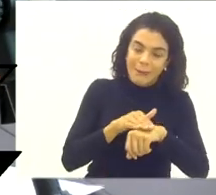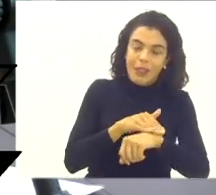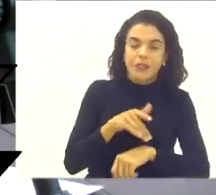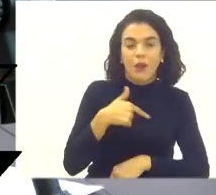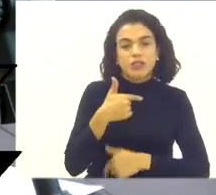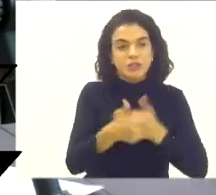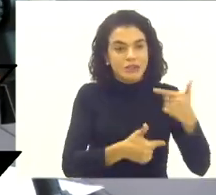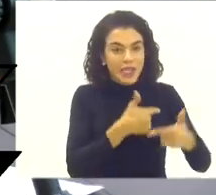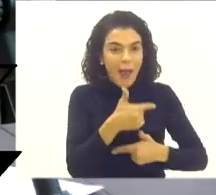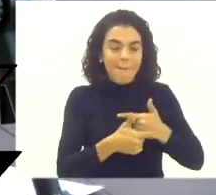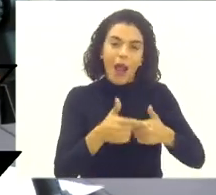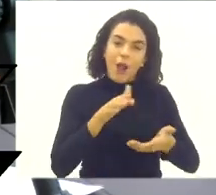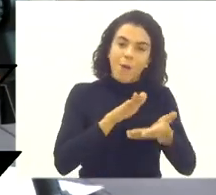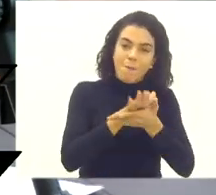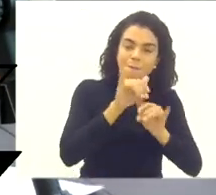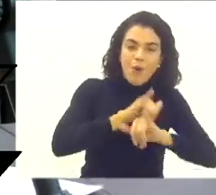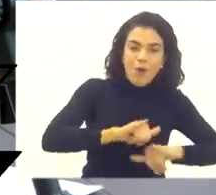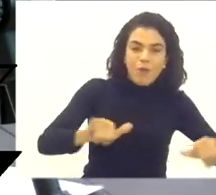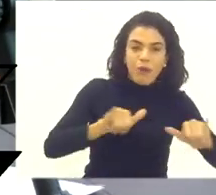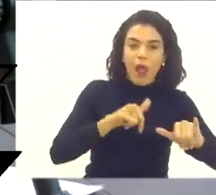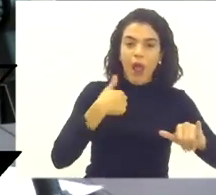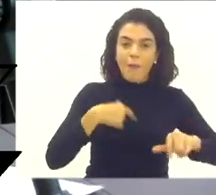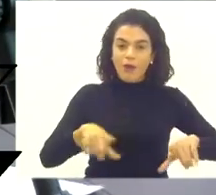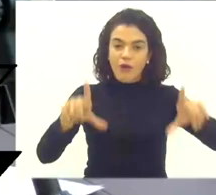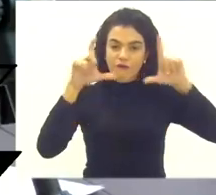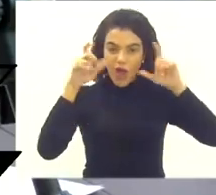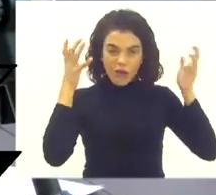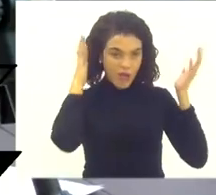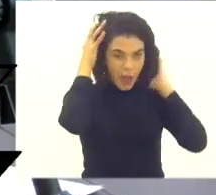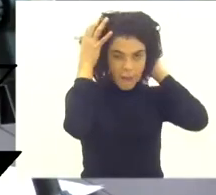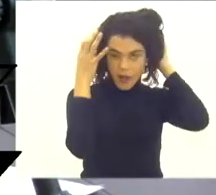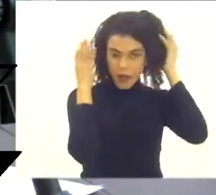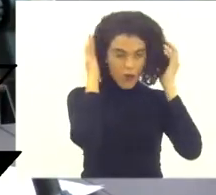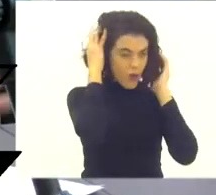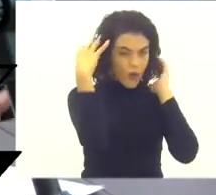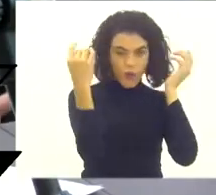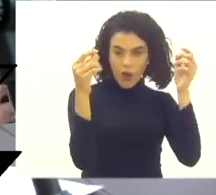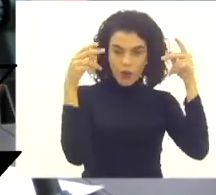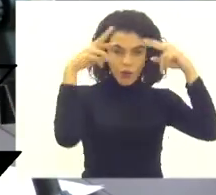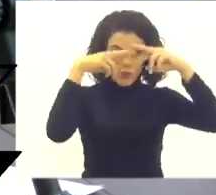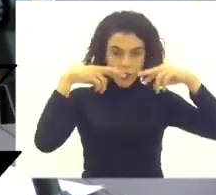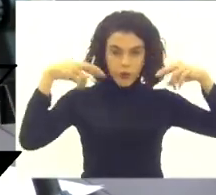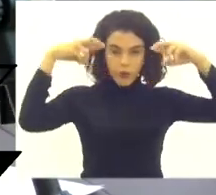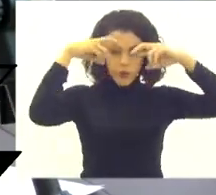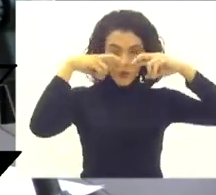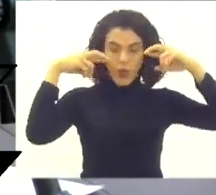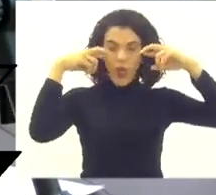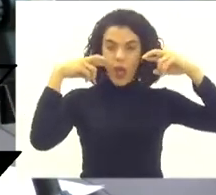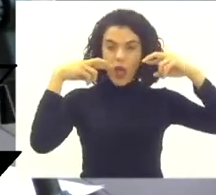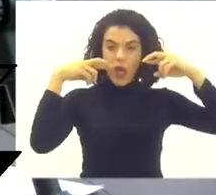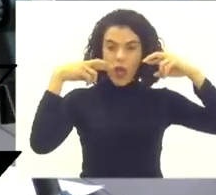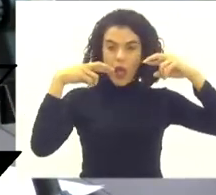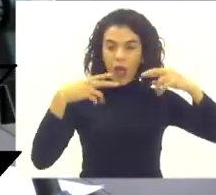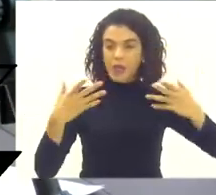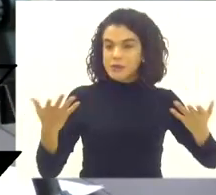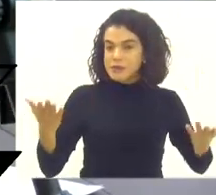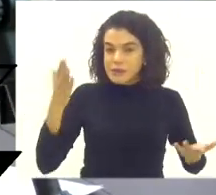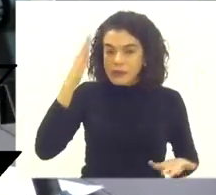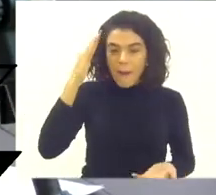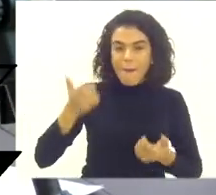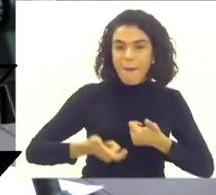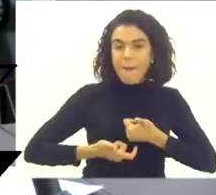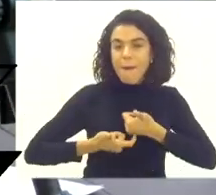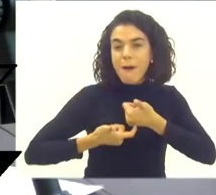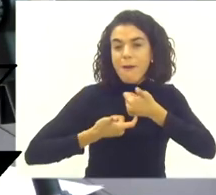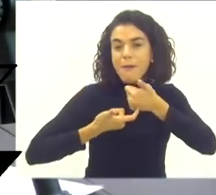um trabalho publica mas quando eu boto uma foto com o cabelo bonito olhinho verde brilhando dá sabe uma